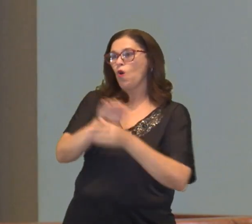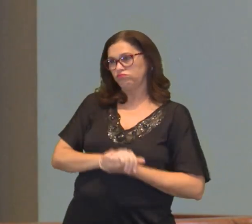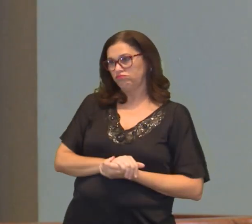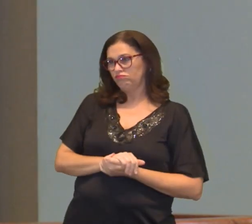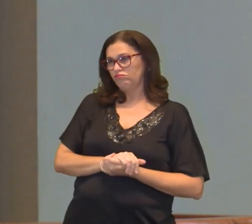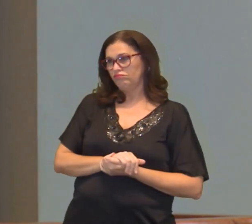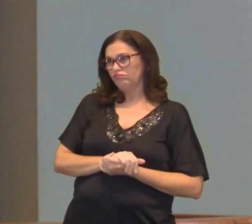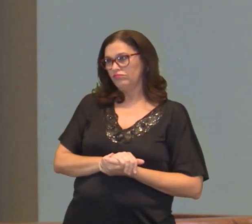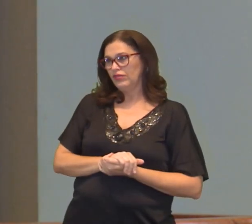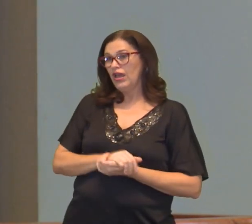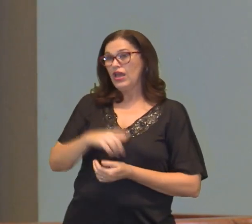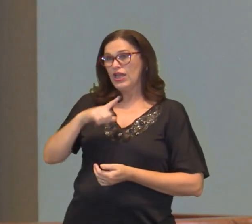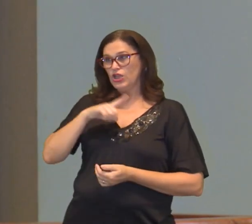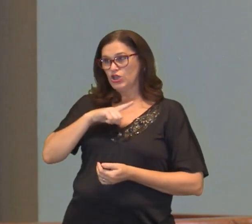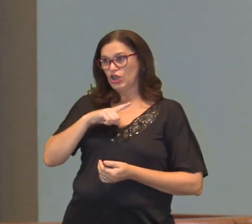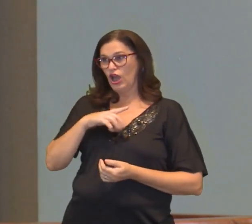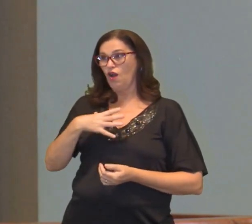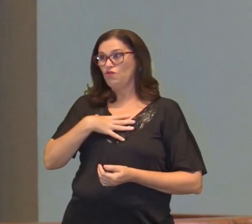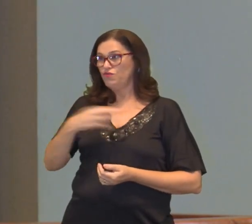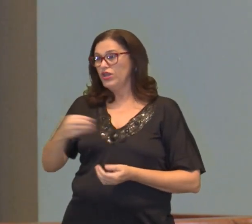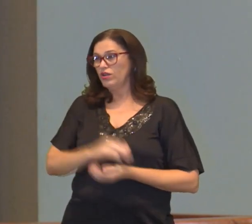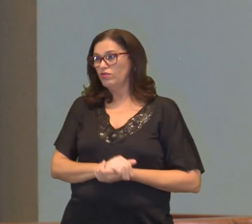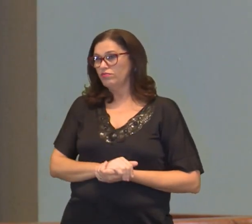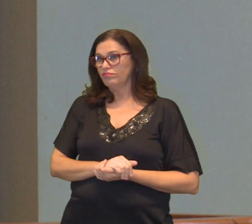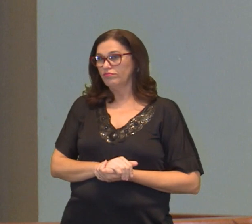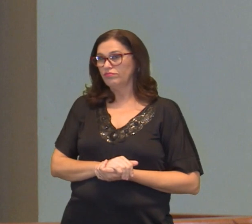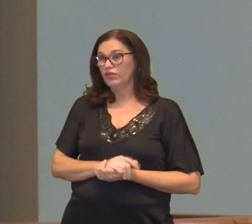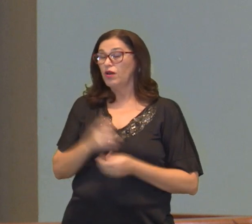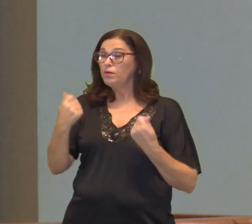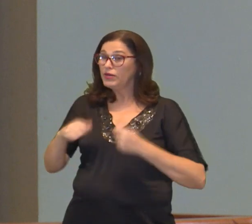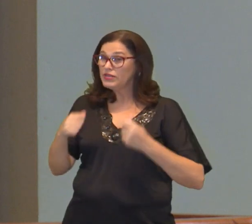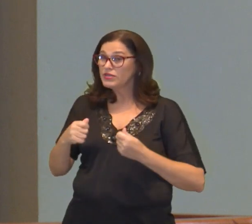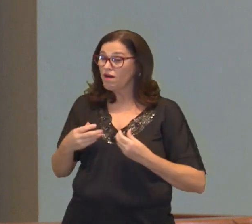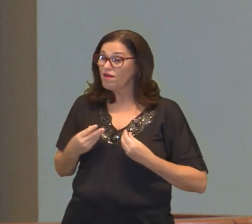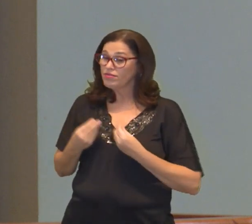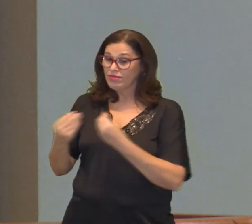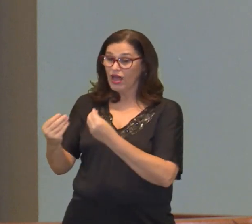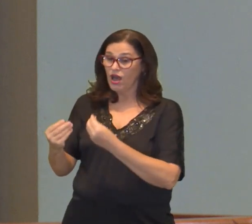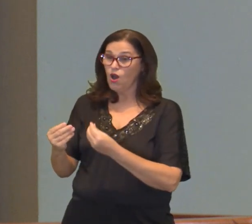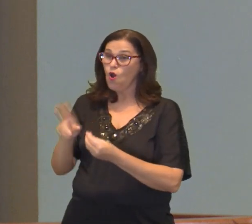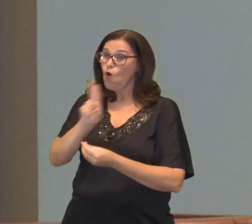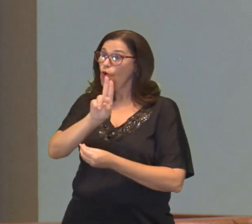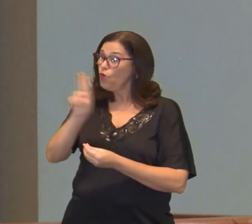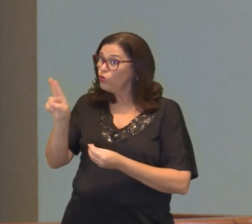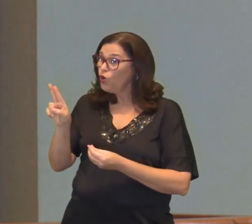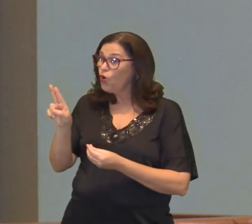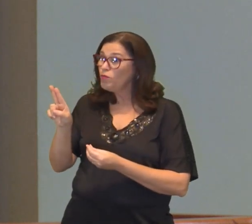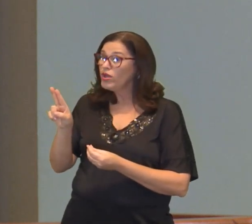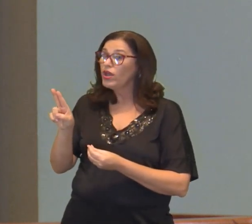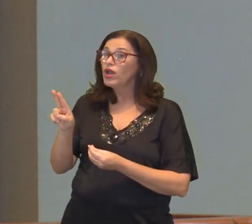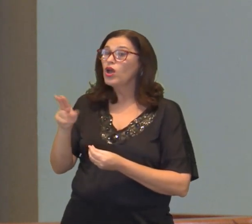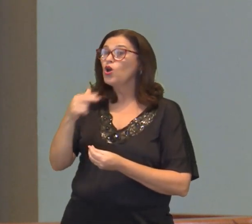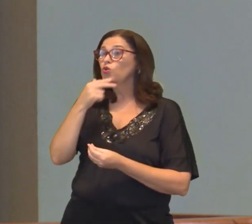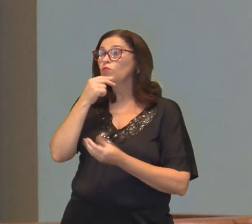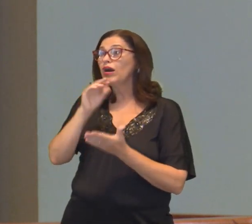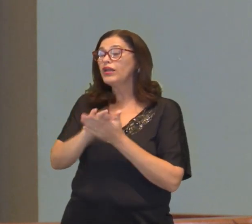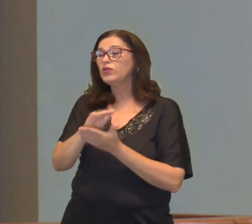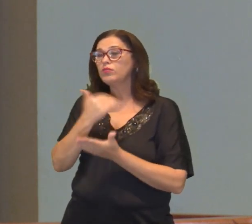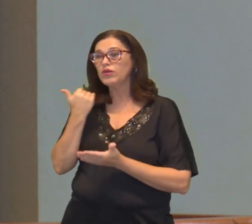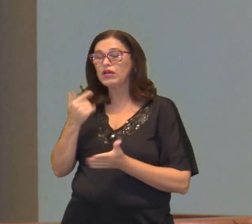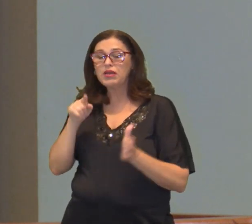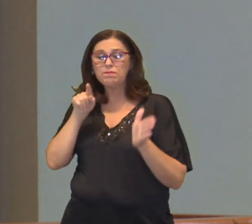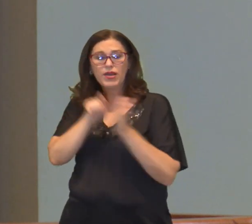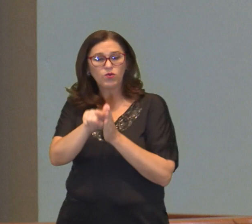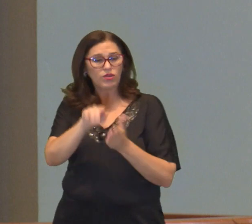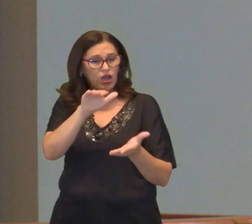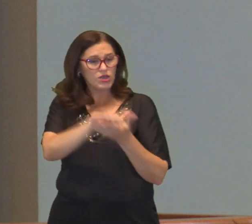para continuar o nome do falecido. Então eles perguntam: a mulher se